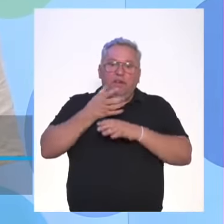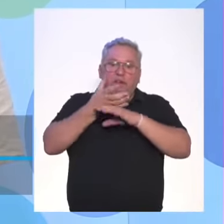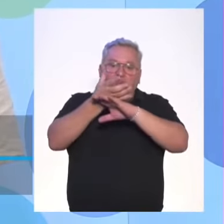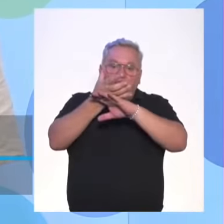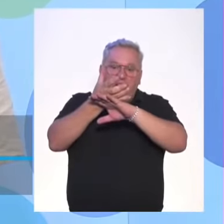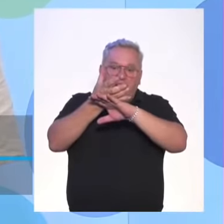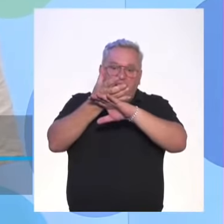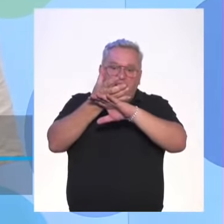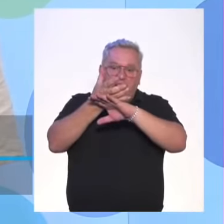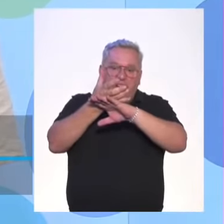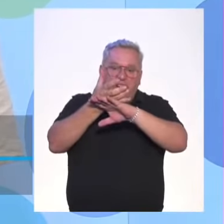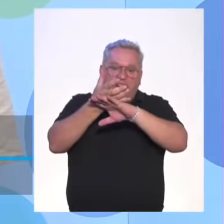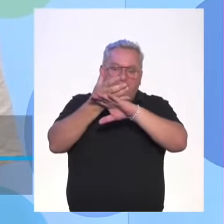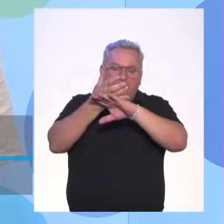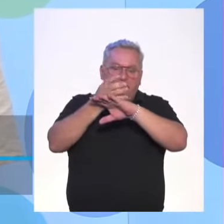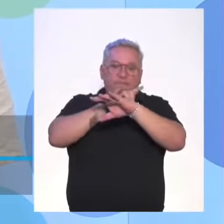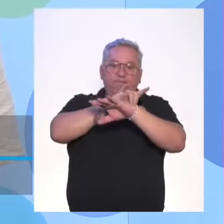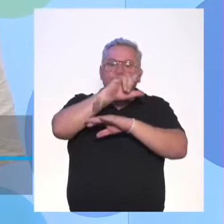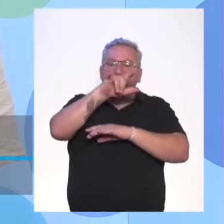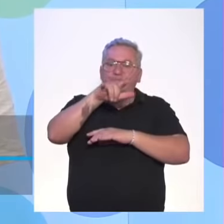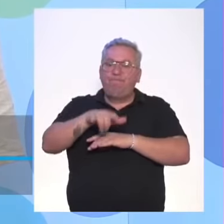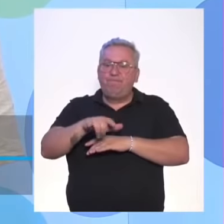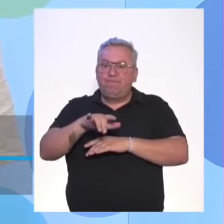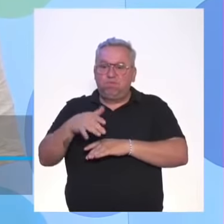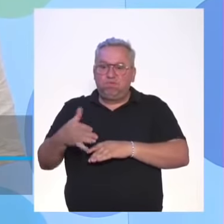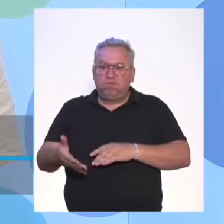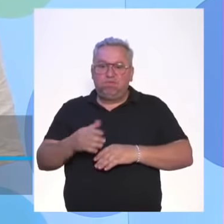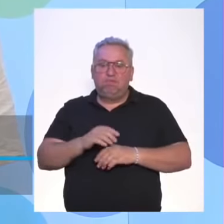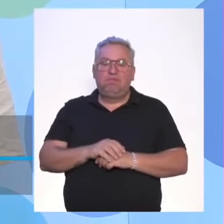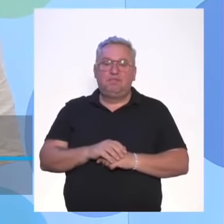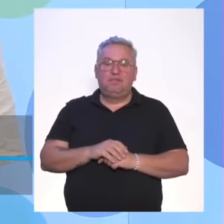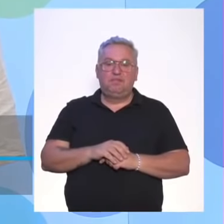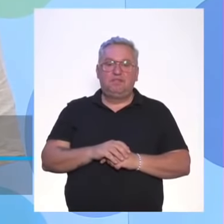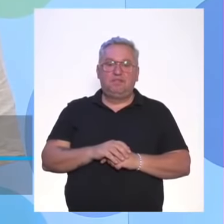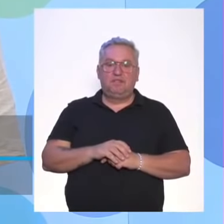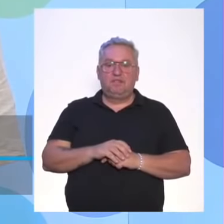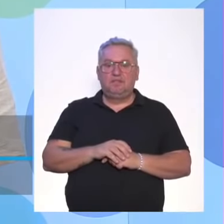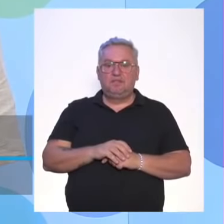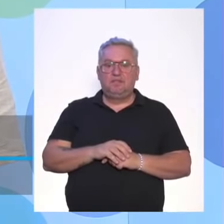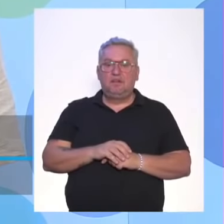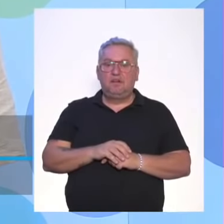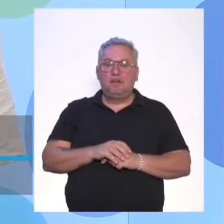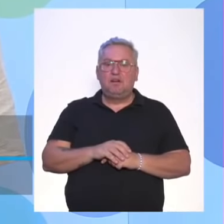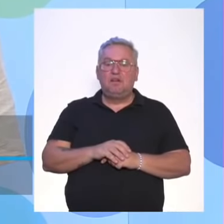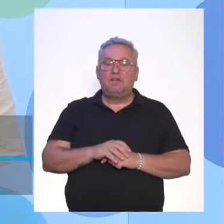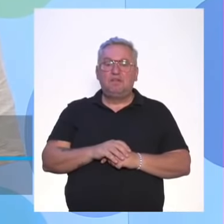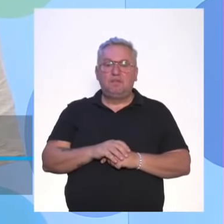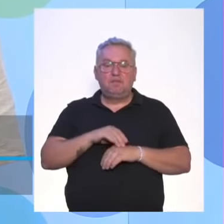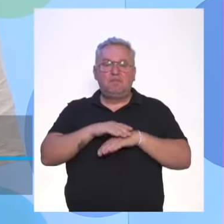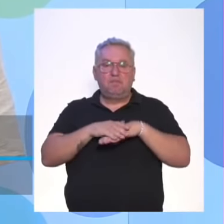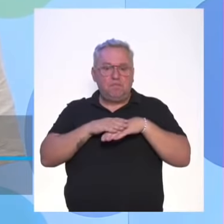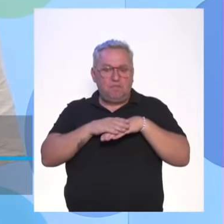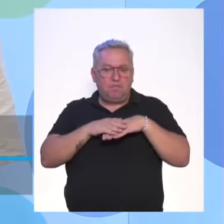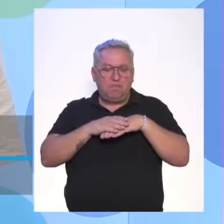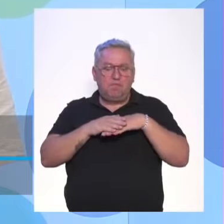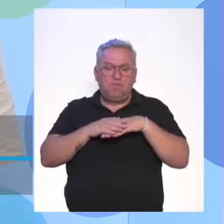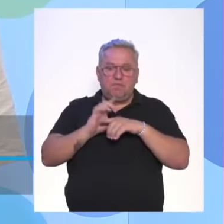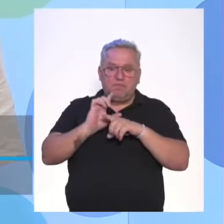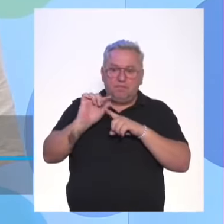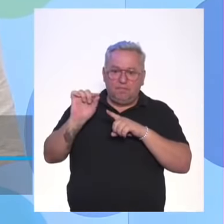no deserto é o avião dele caiu no deserto não é do narrador é o diálogo entre narrador na